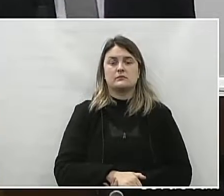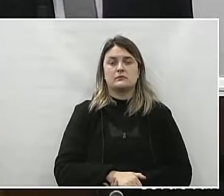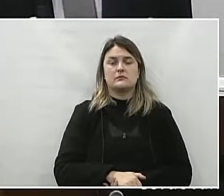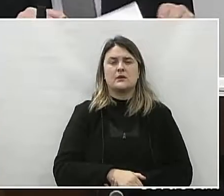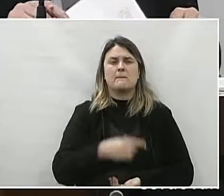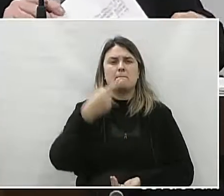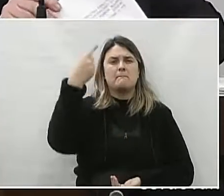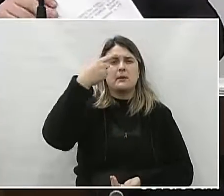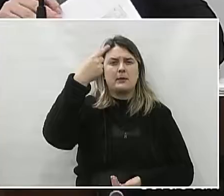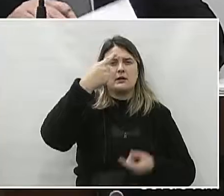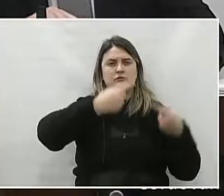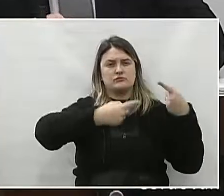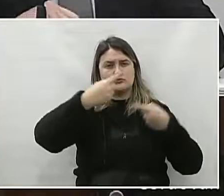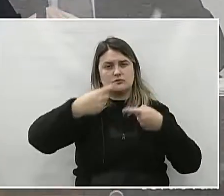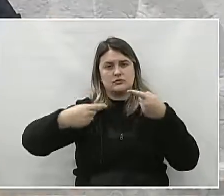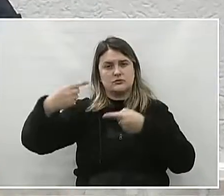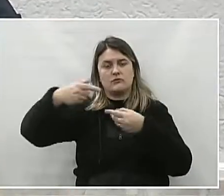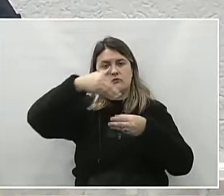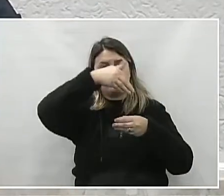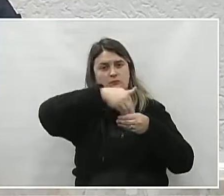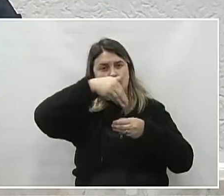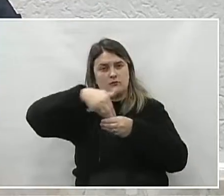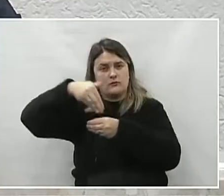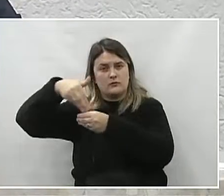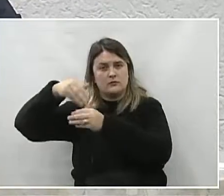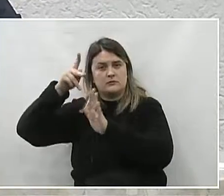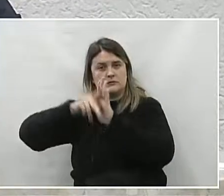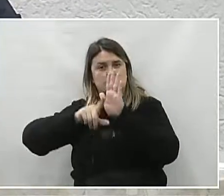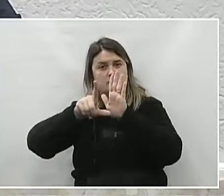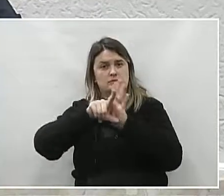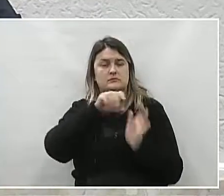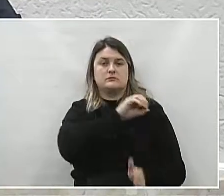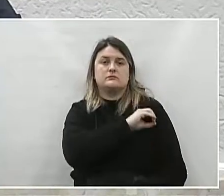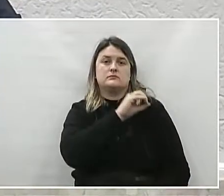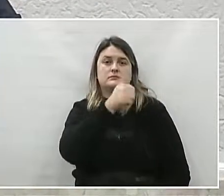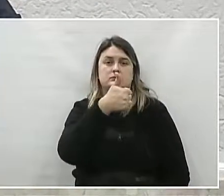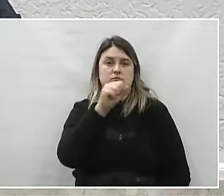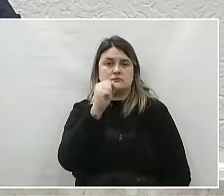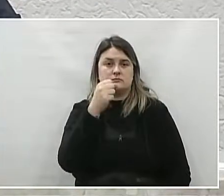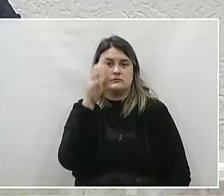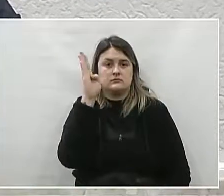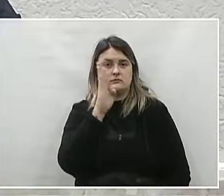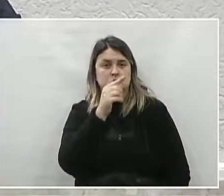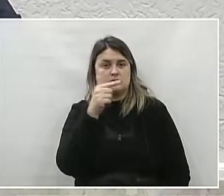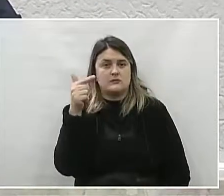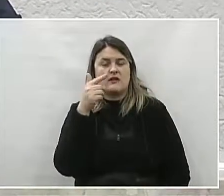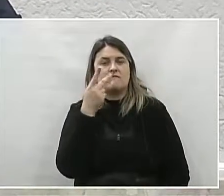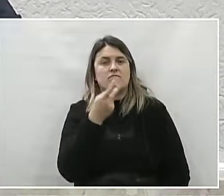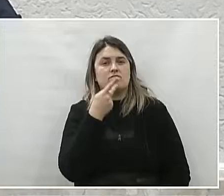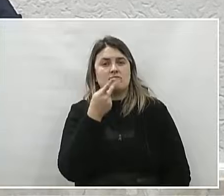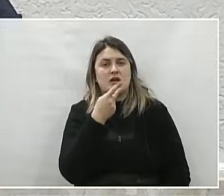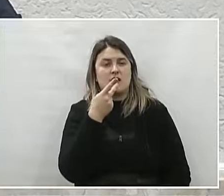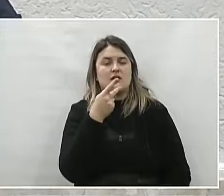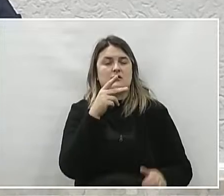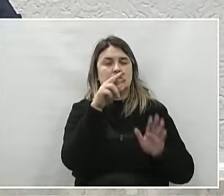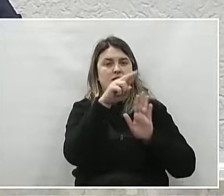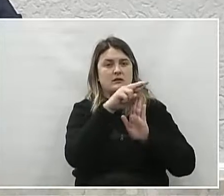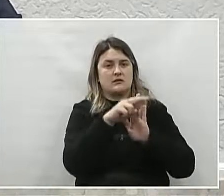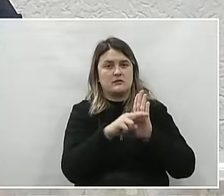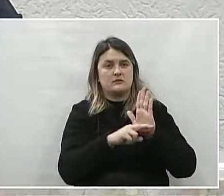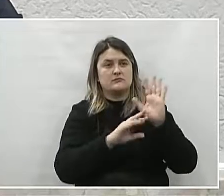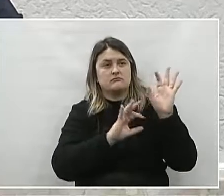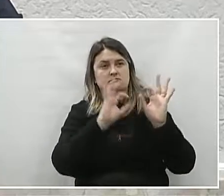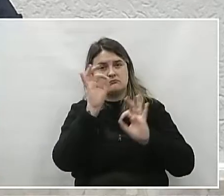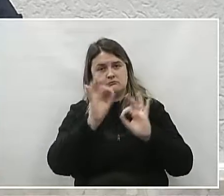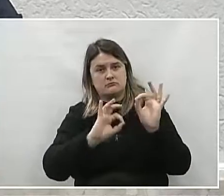Em primeira discussão e votação do projeto de lei ordinária de número 18 de 2022. Dispõe sobre as diretrizes para a